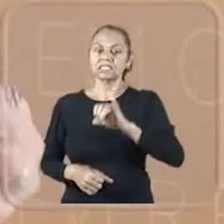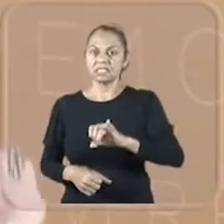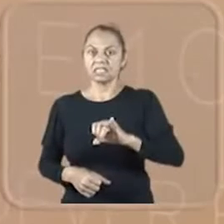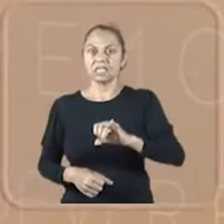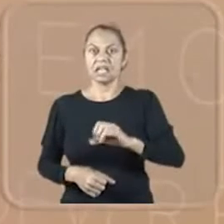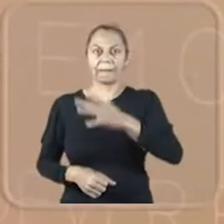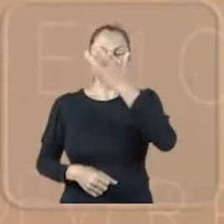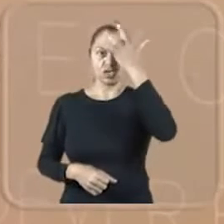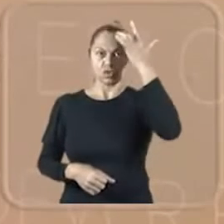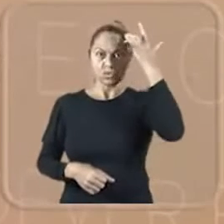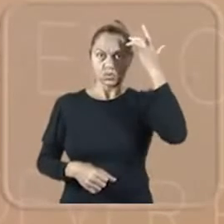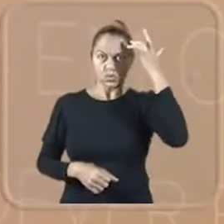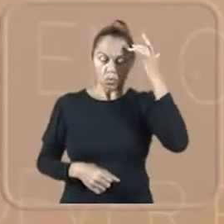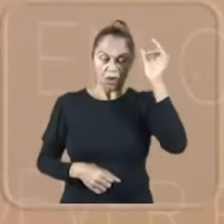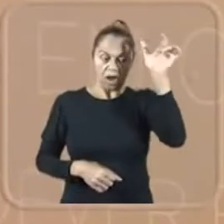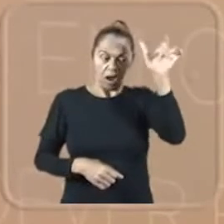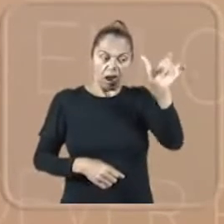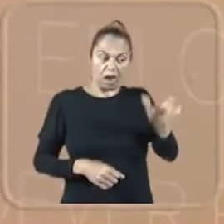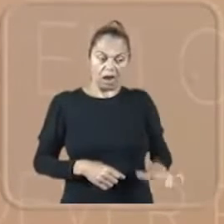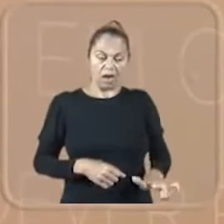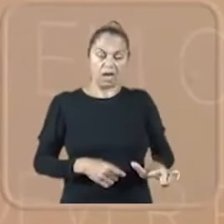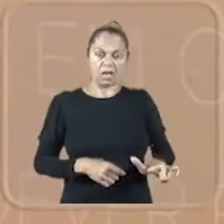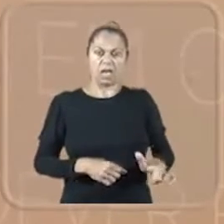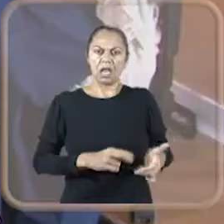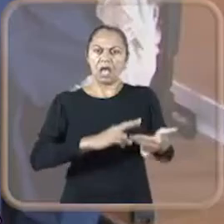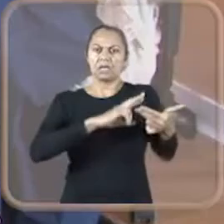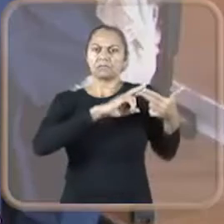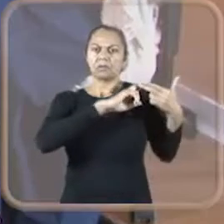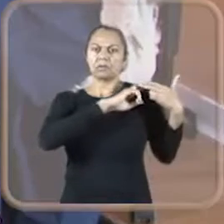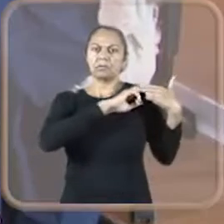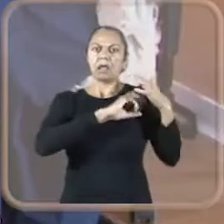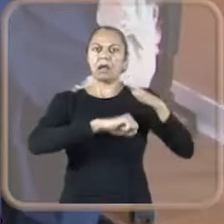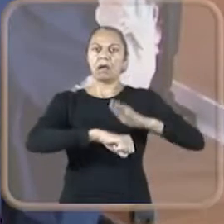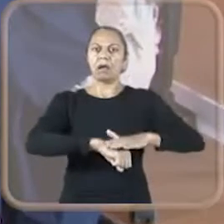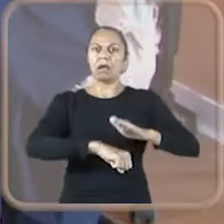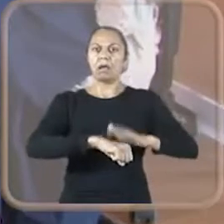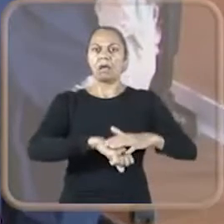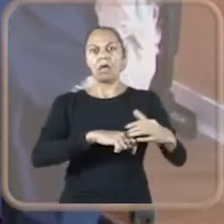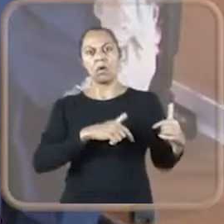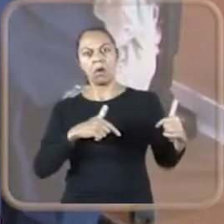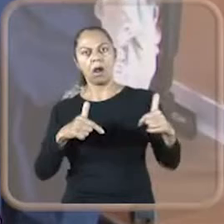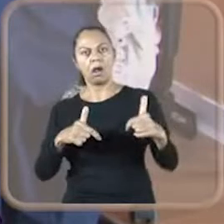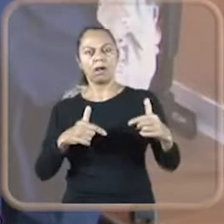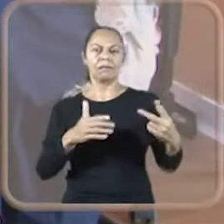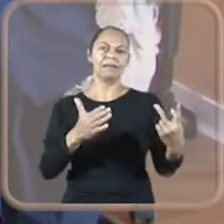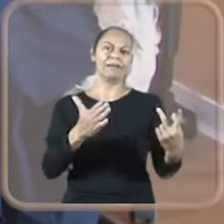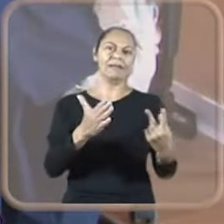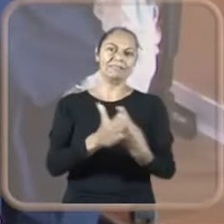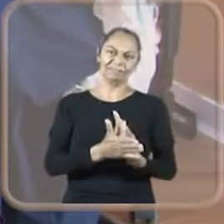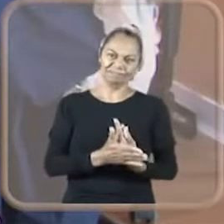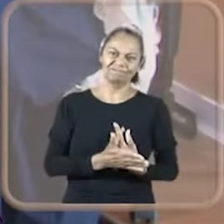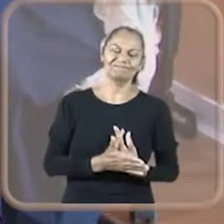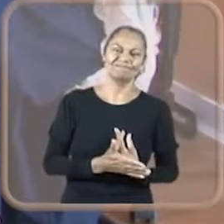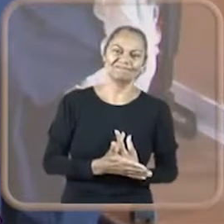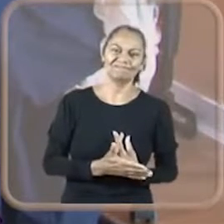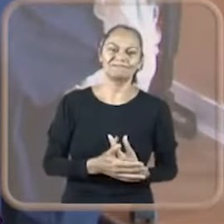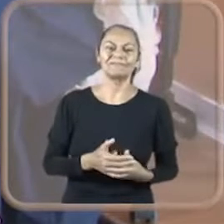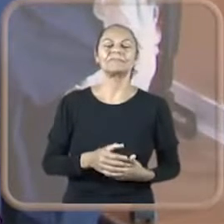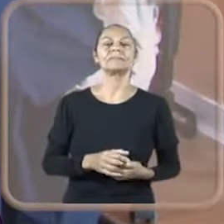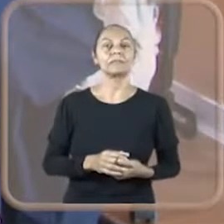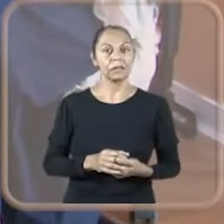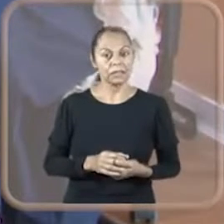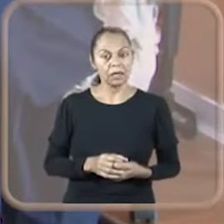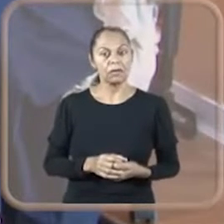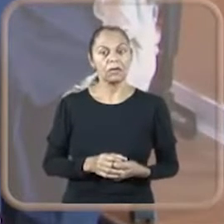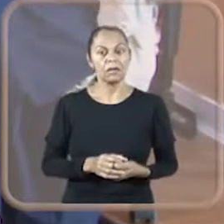se o responsável se responsabilizar pelo ato e assumir a responsabilidade de restaurar aqueles danos